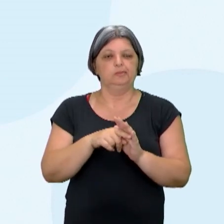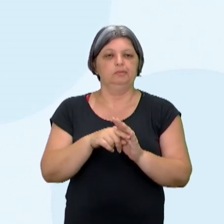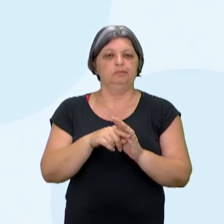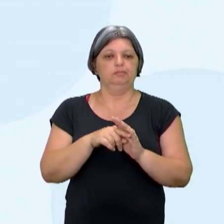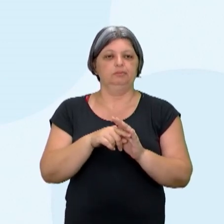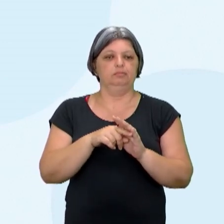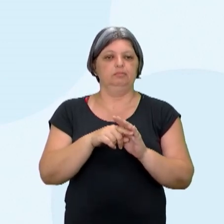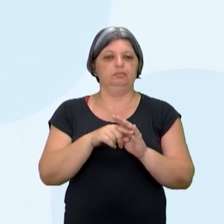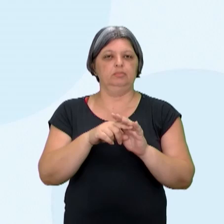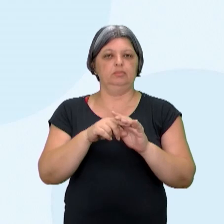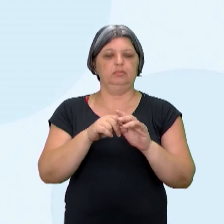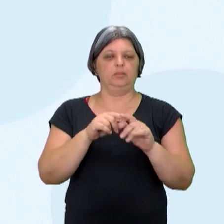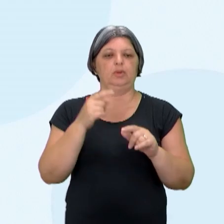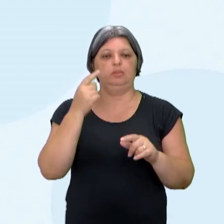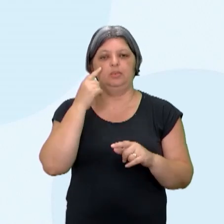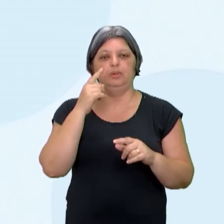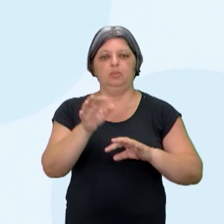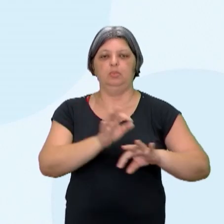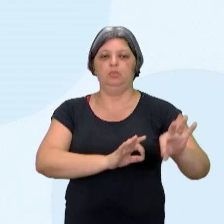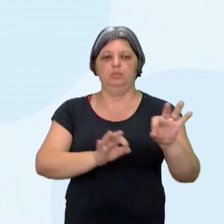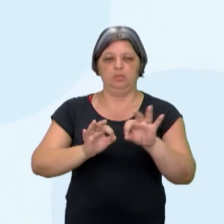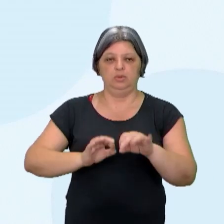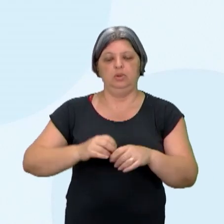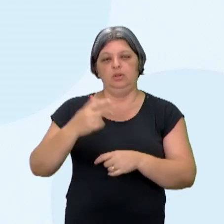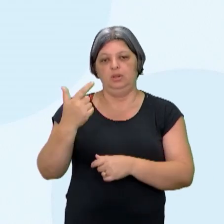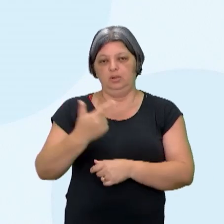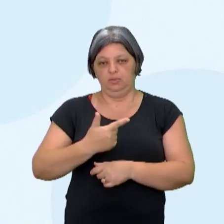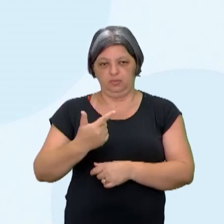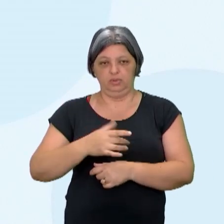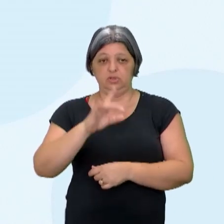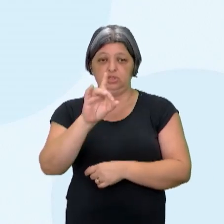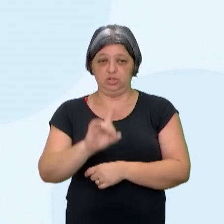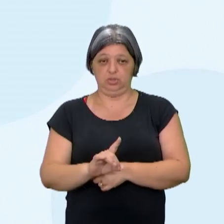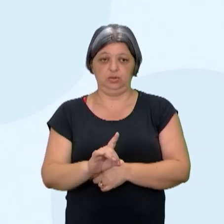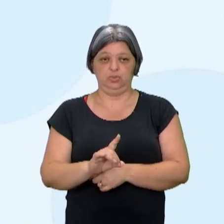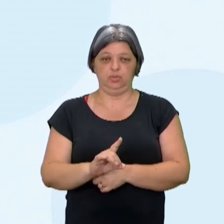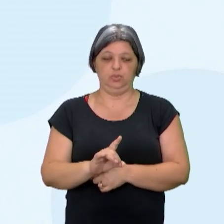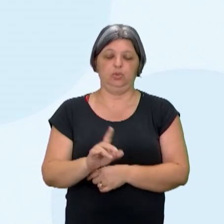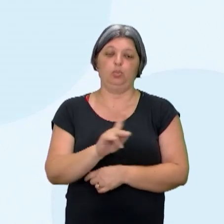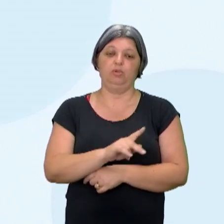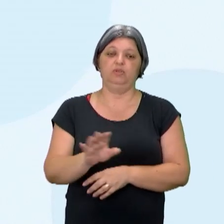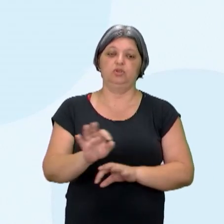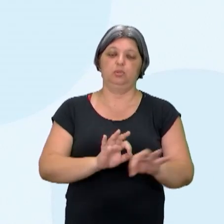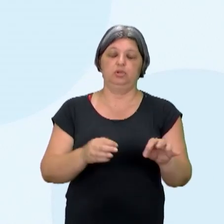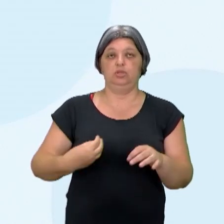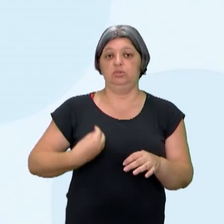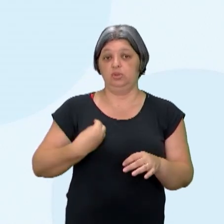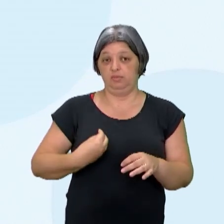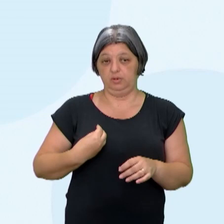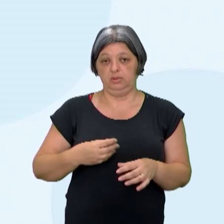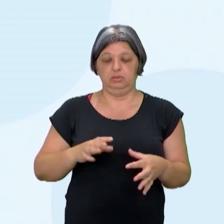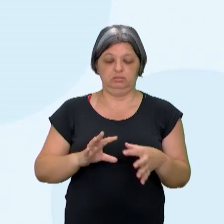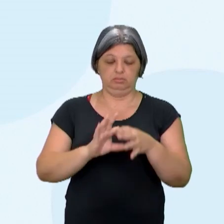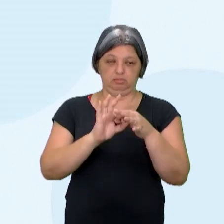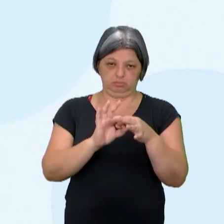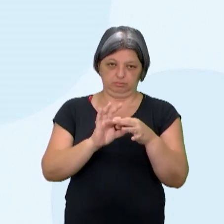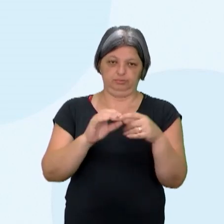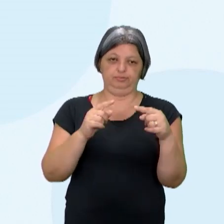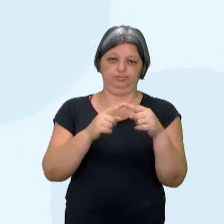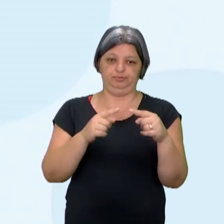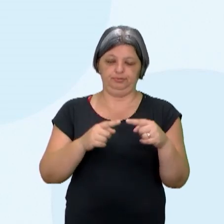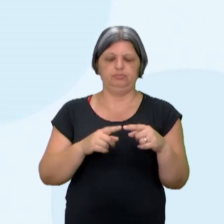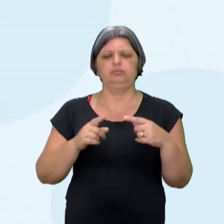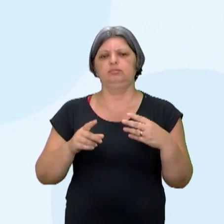com o professor de projeto de vida. Aí, nesse caso, ele vai dar orientações relacionadas aí sobre qual